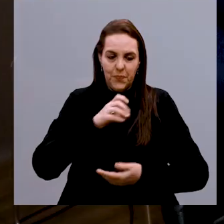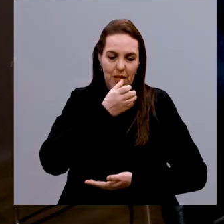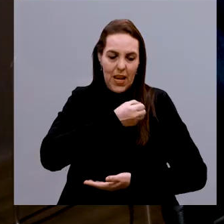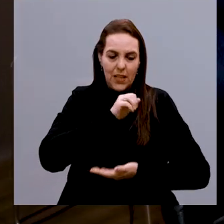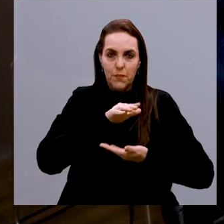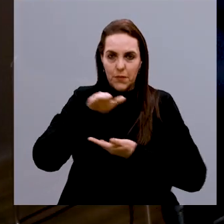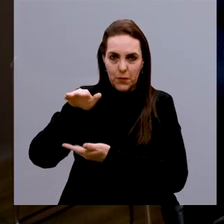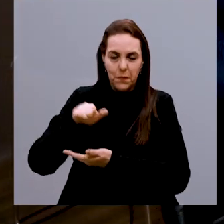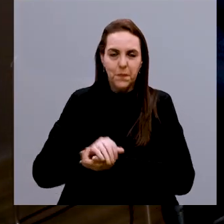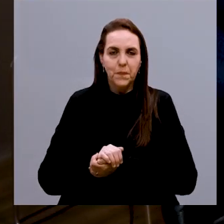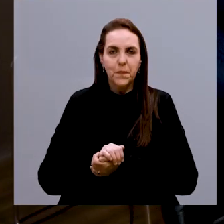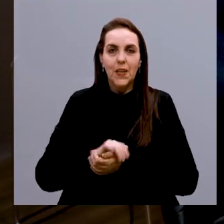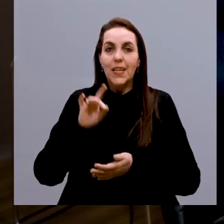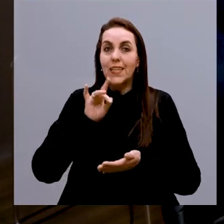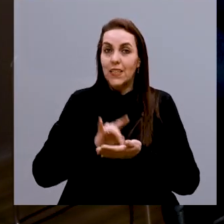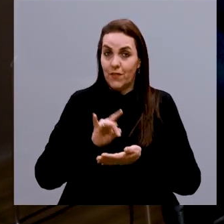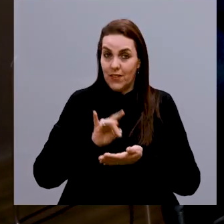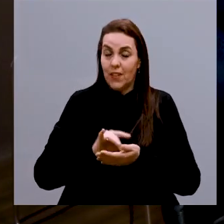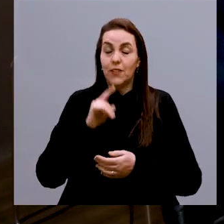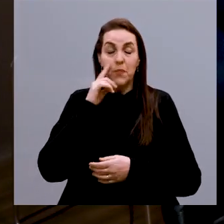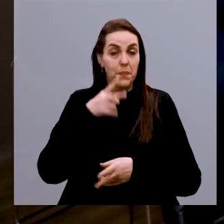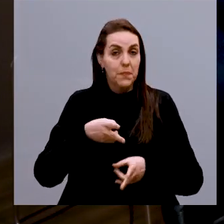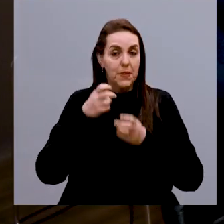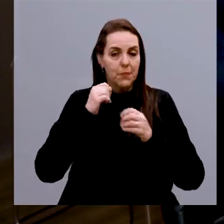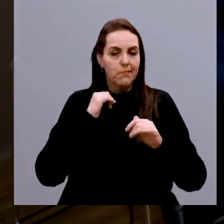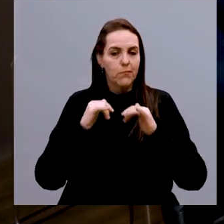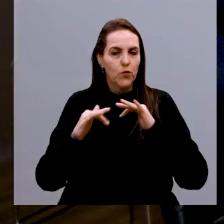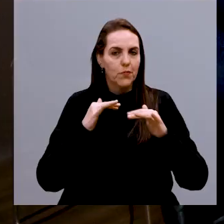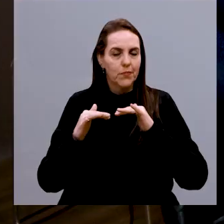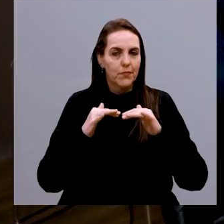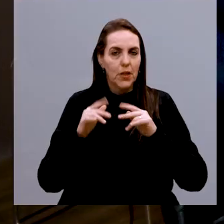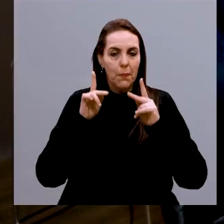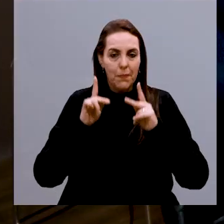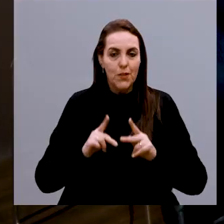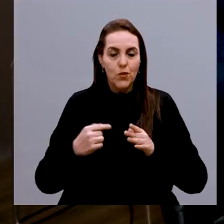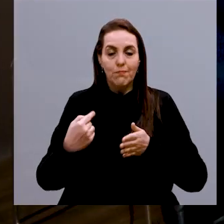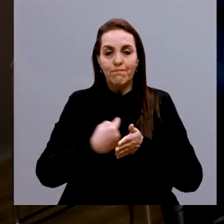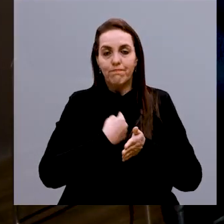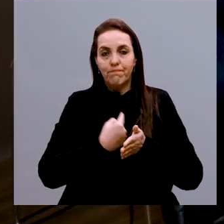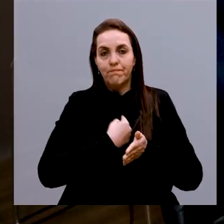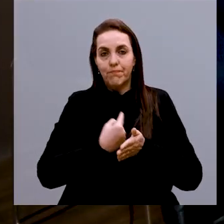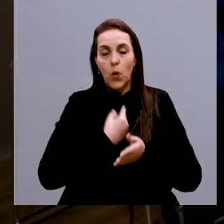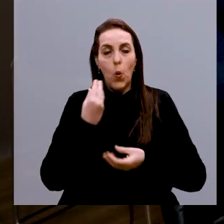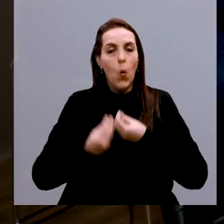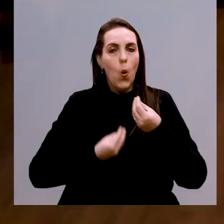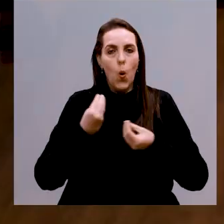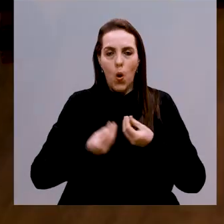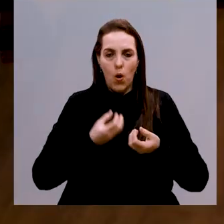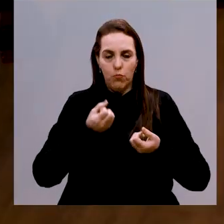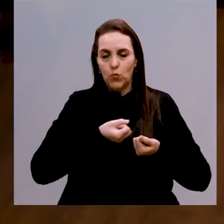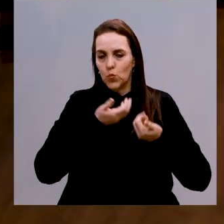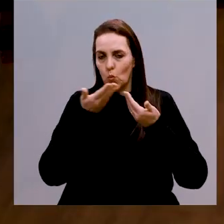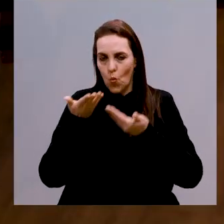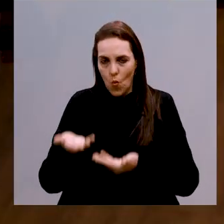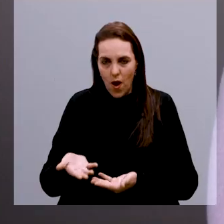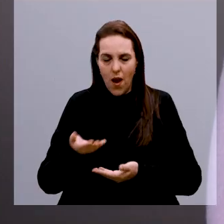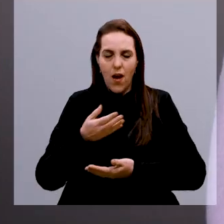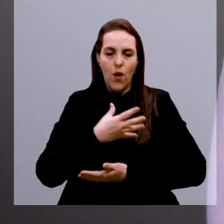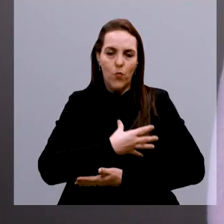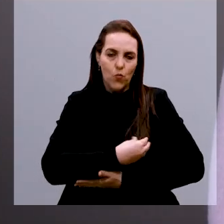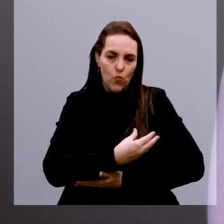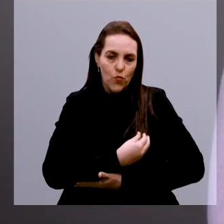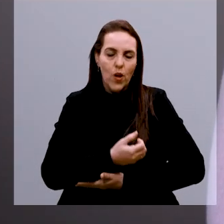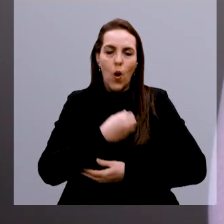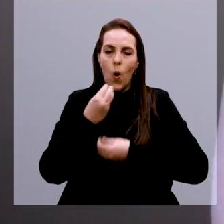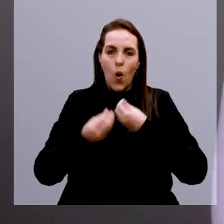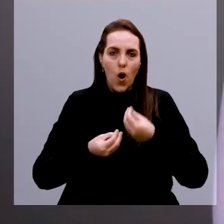leite? Na verdade, a gente vê mais uma mobilização de pessoas nos perguntando como faz para doar, como, né, um